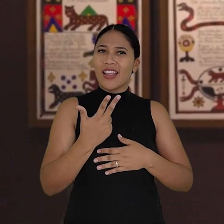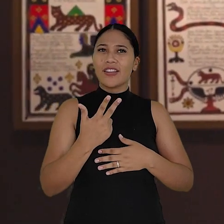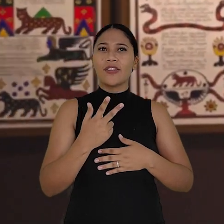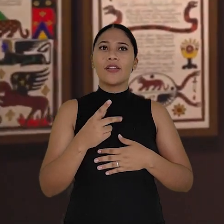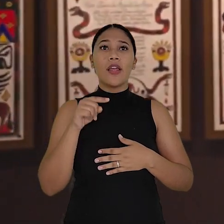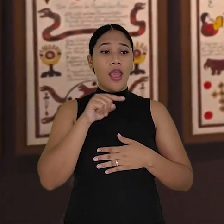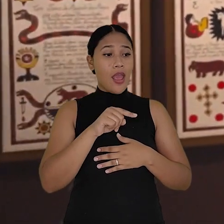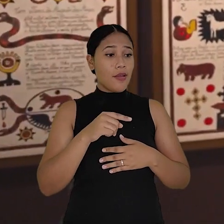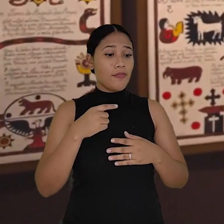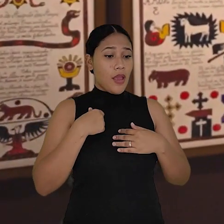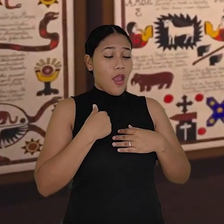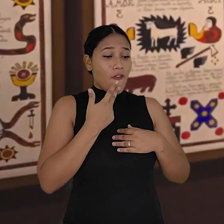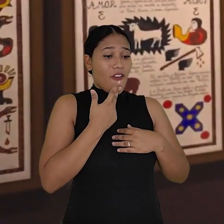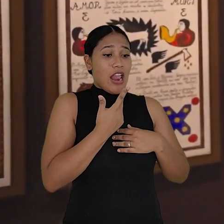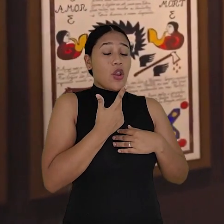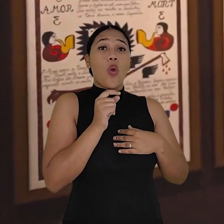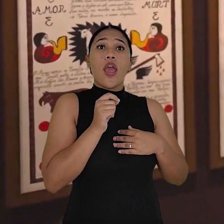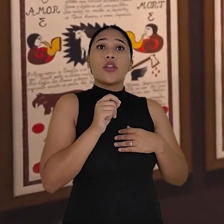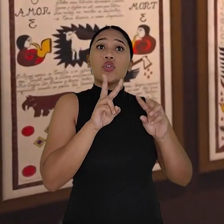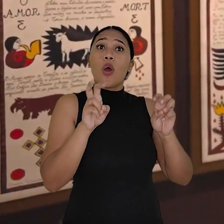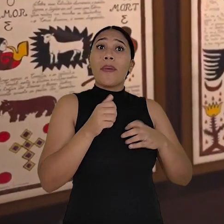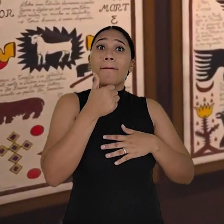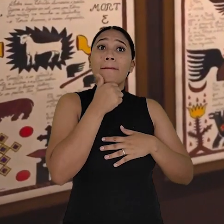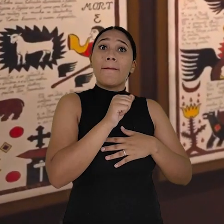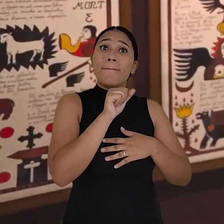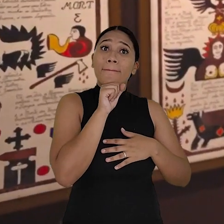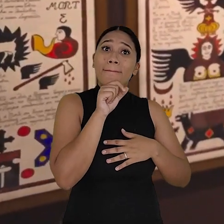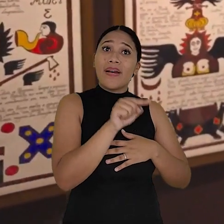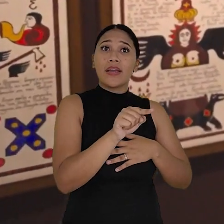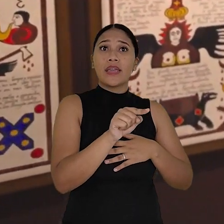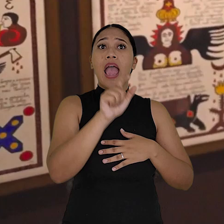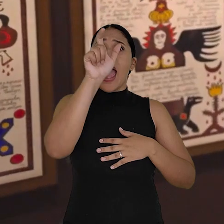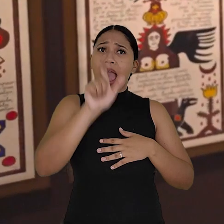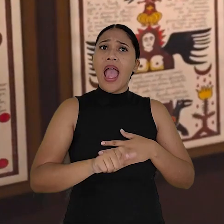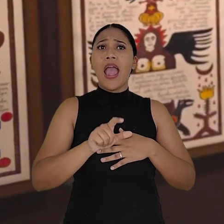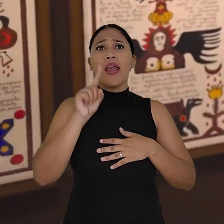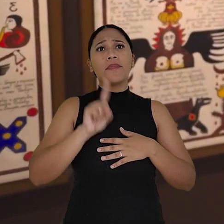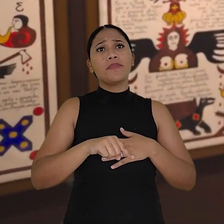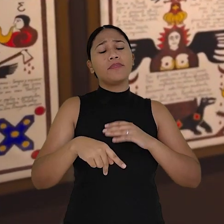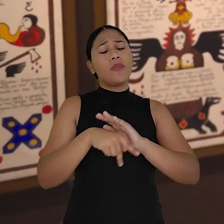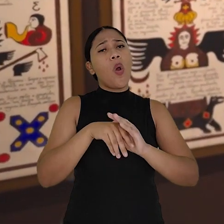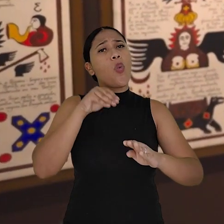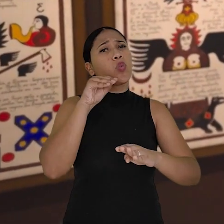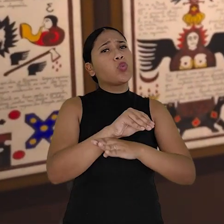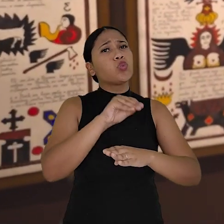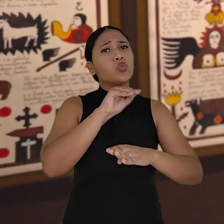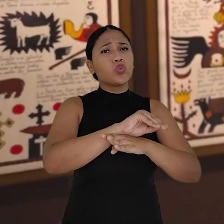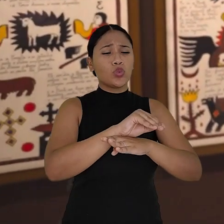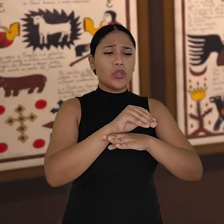quando ele está falando a mulher e o reino, ele está se referindo à mãe dele, né? Que foi essa pessoa